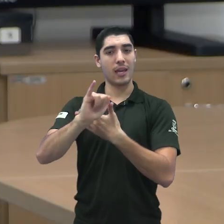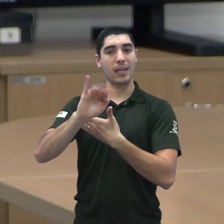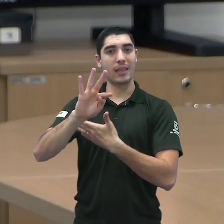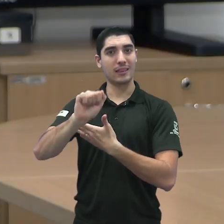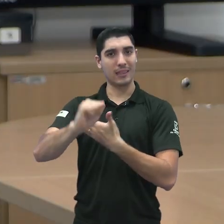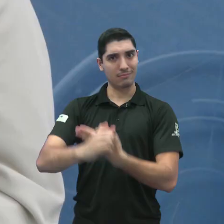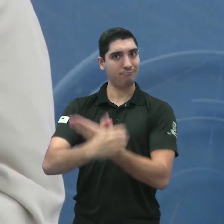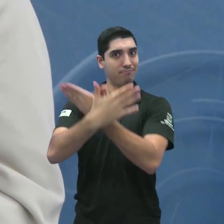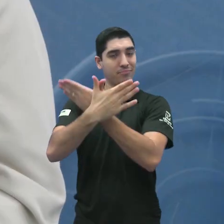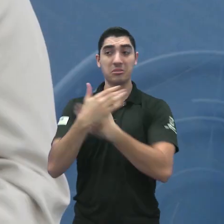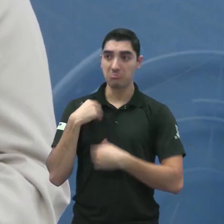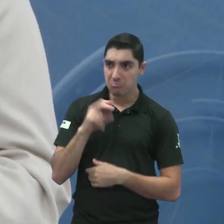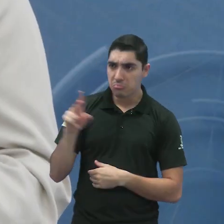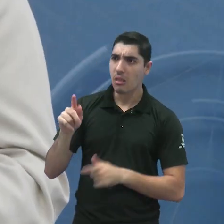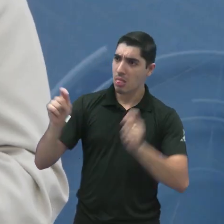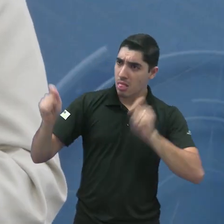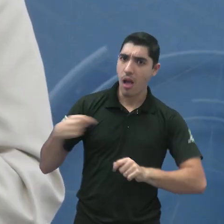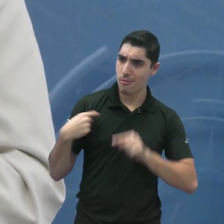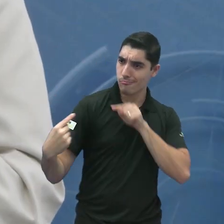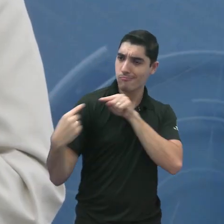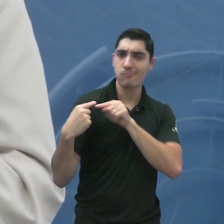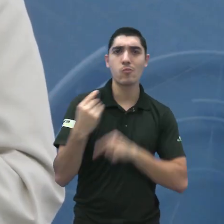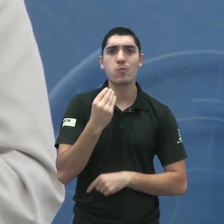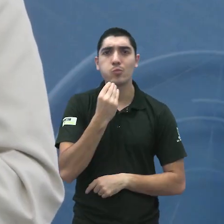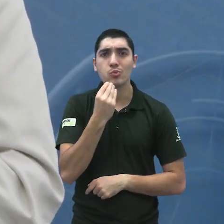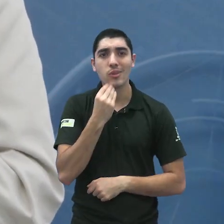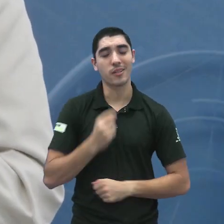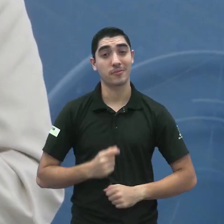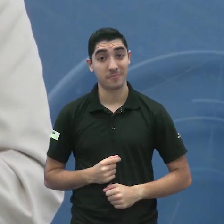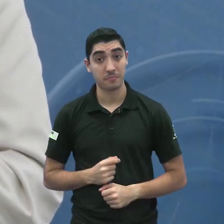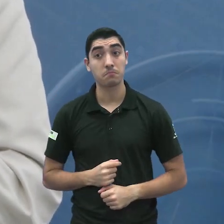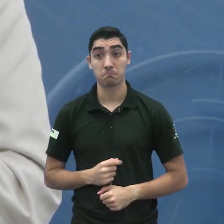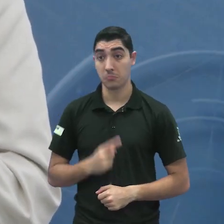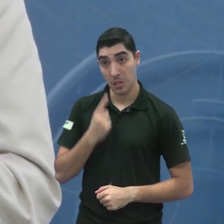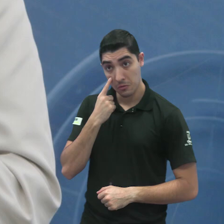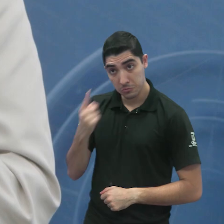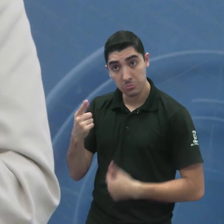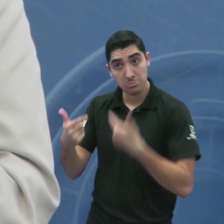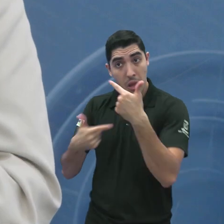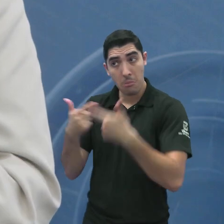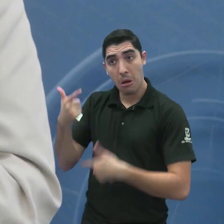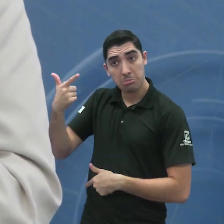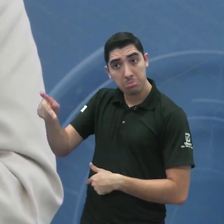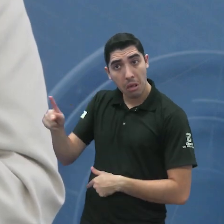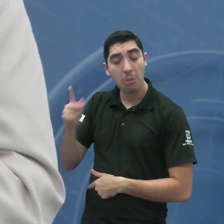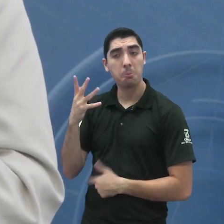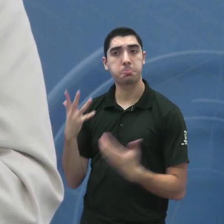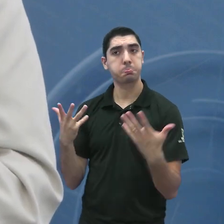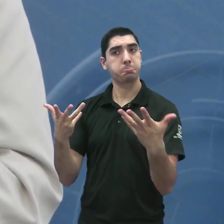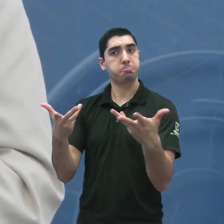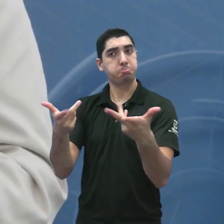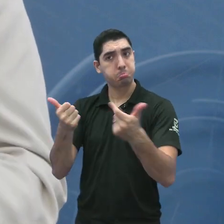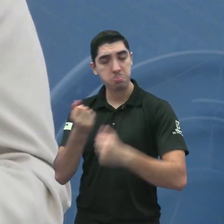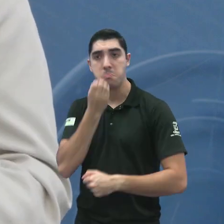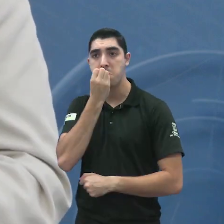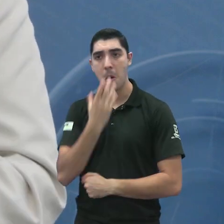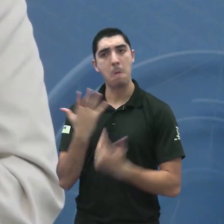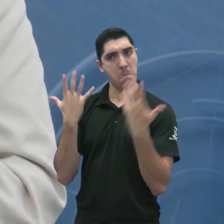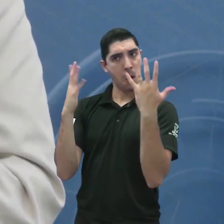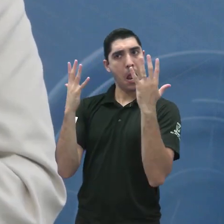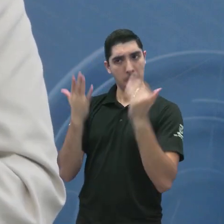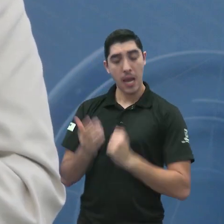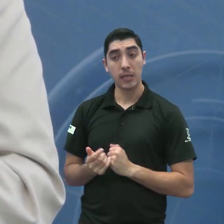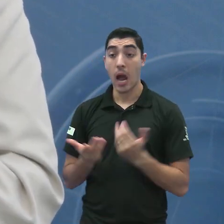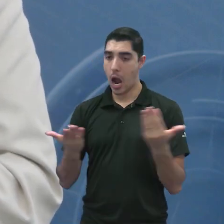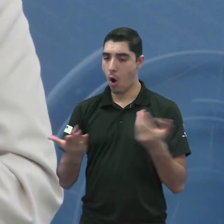mulheres também conseguem. Muito bacana, né, o trabalho da Gislaine, parabéns pela iniciativa. A gente volta aqui no